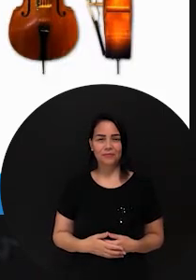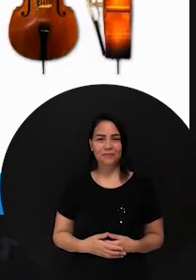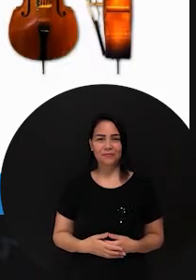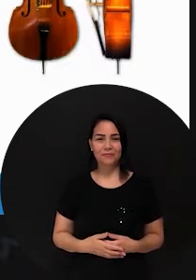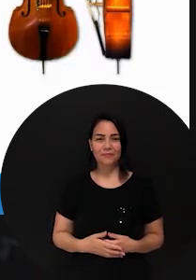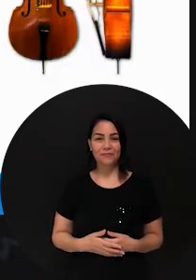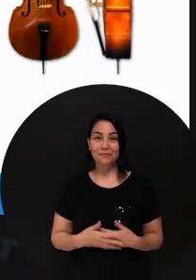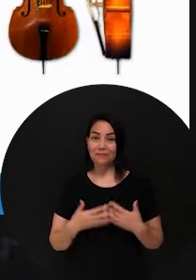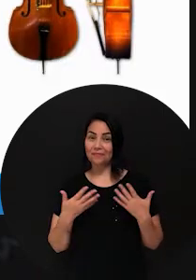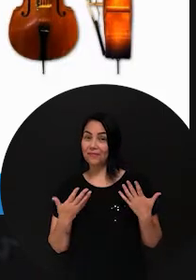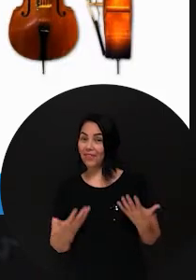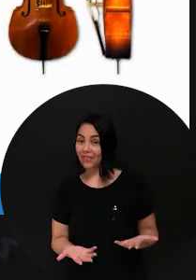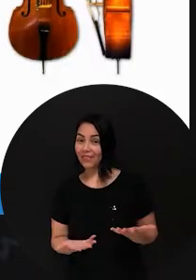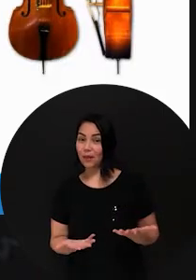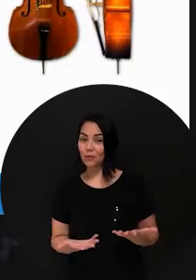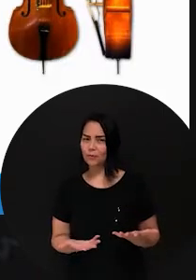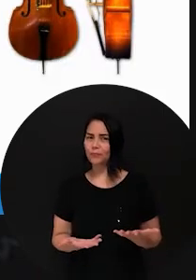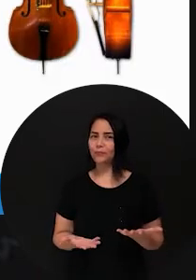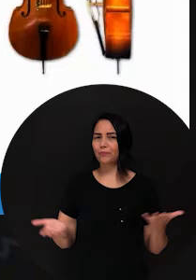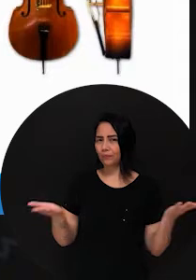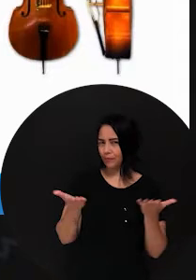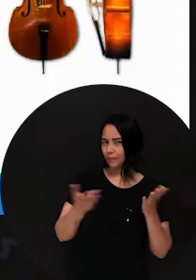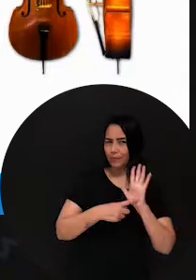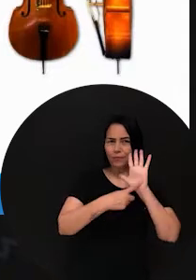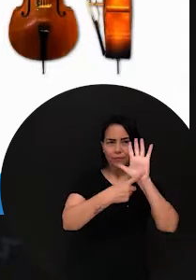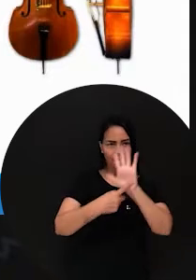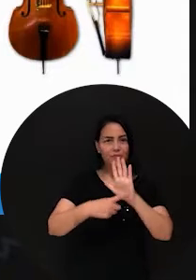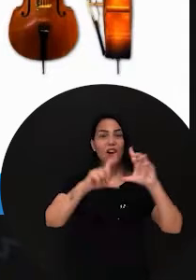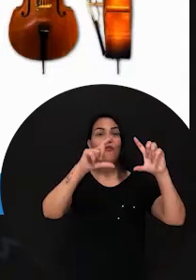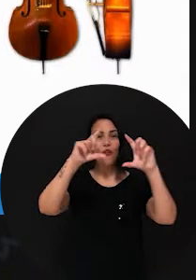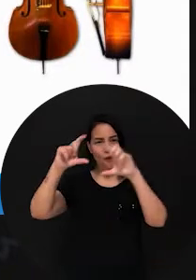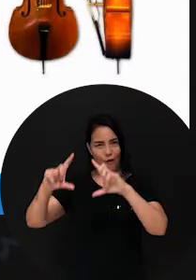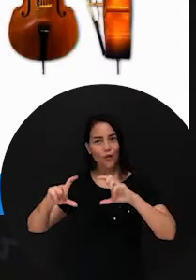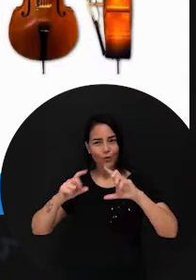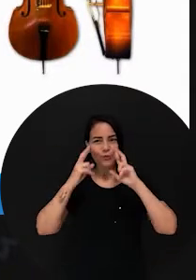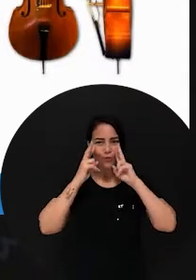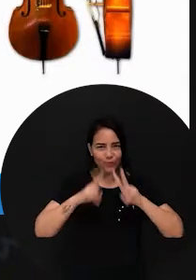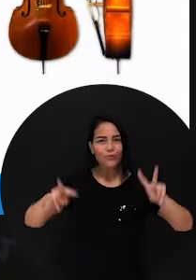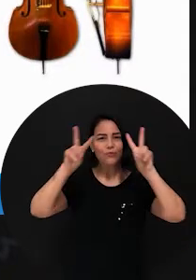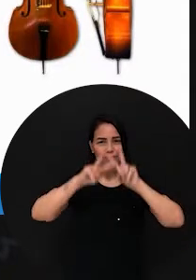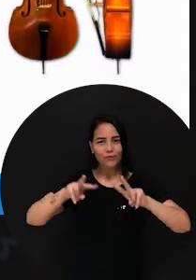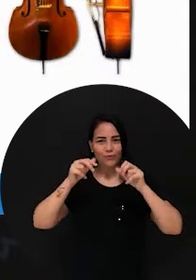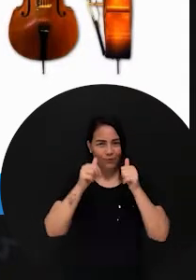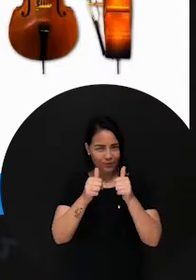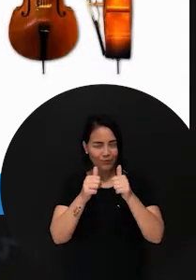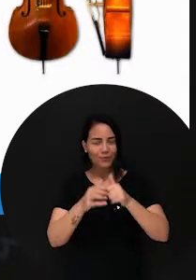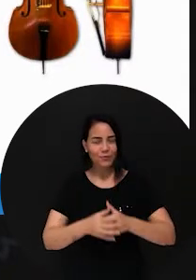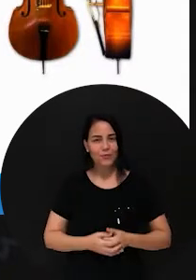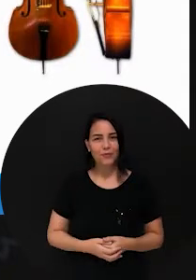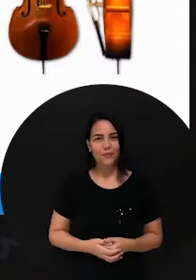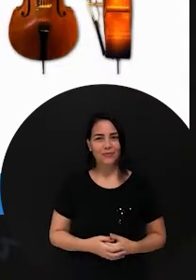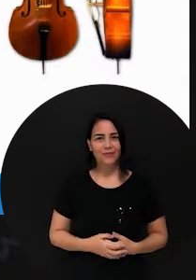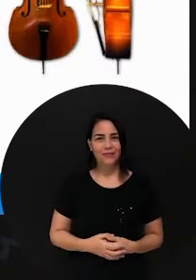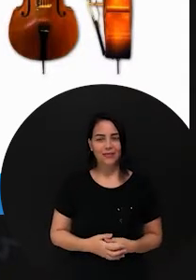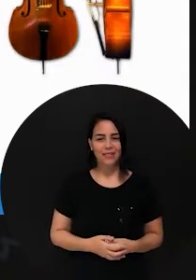Isso aí. Então, aqui a gente tem agora as fotos dos instrumentos, né, Ângela? Isso.